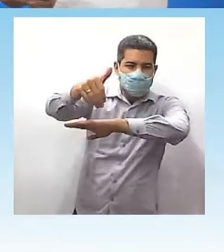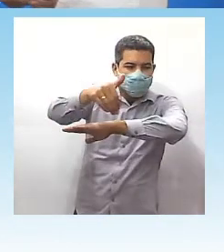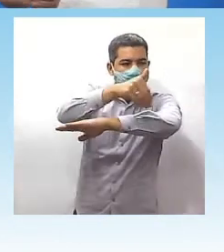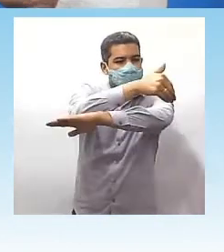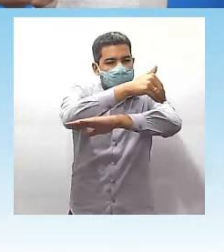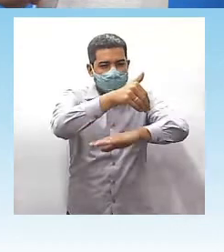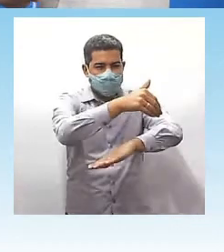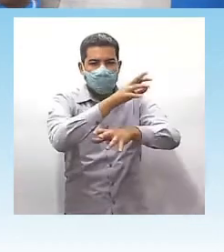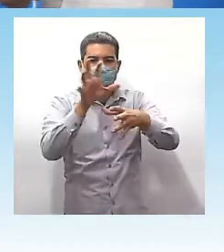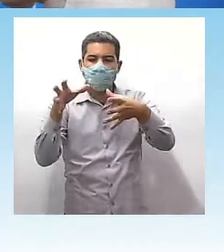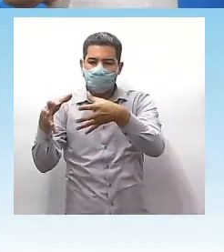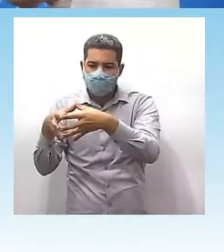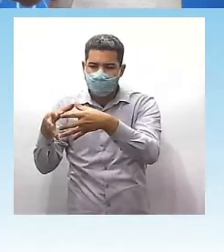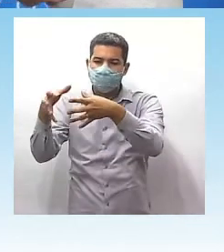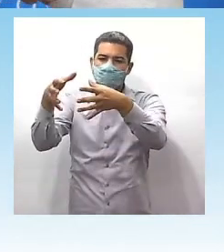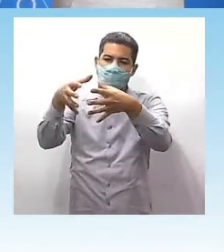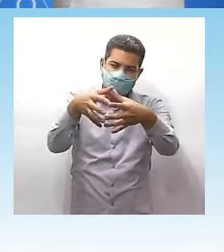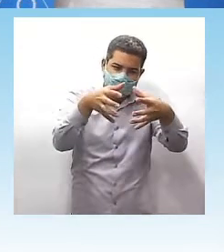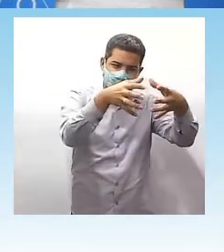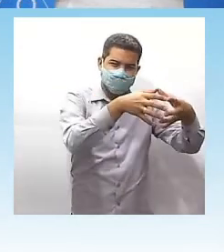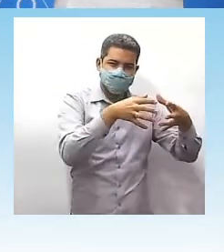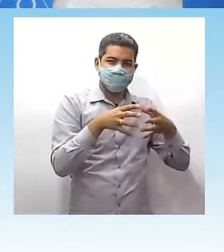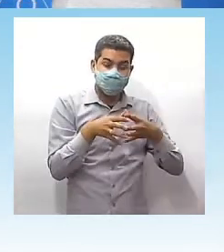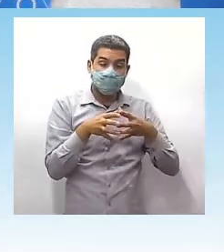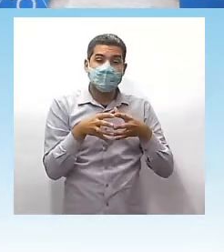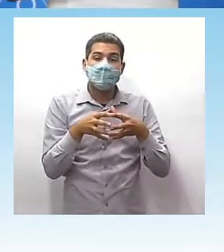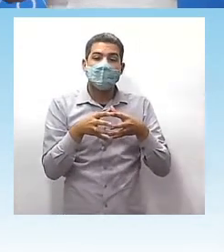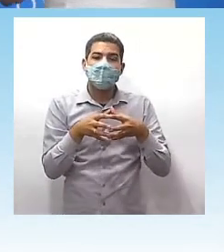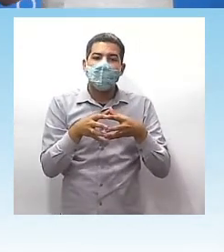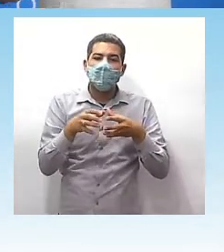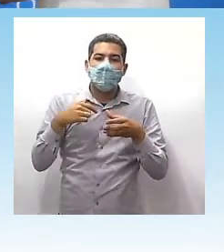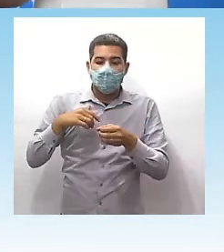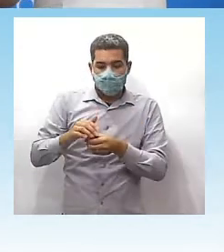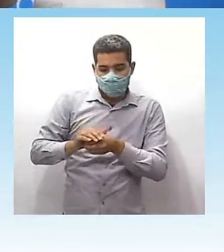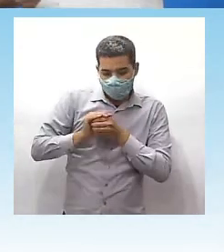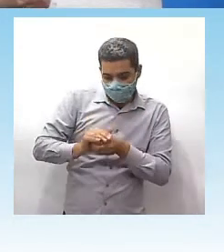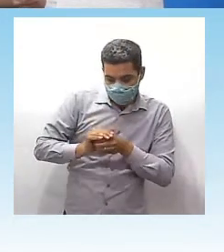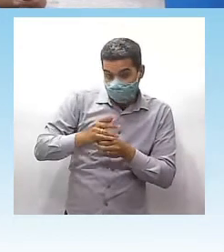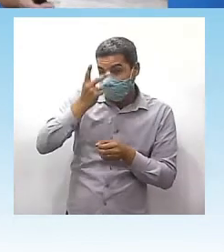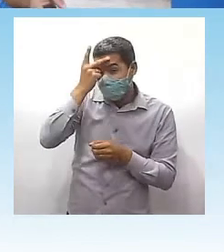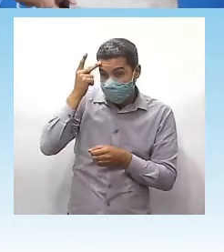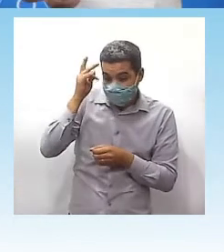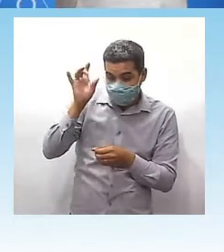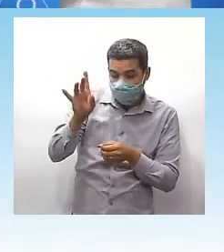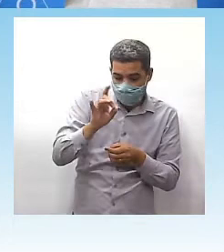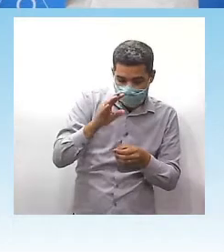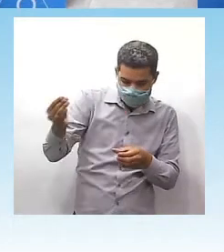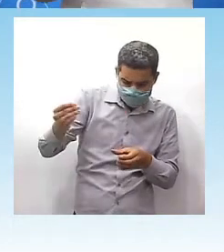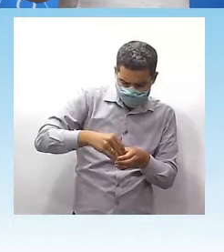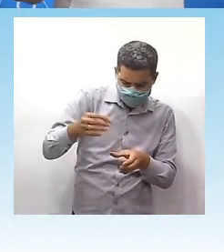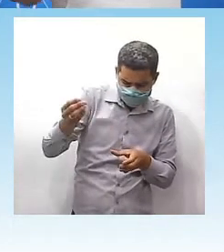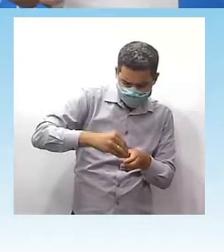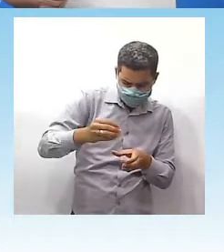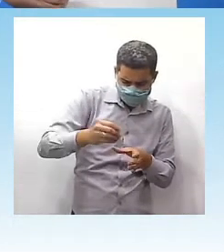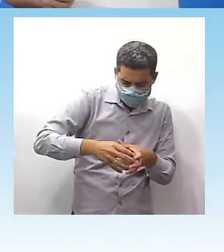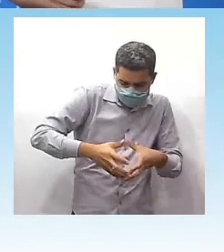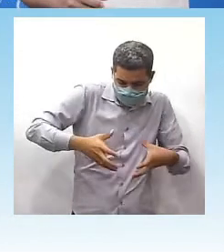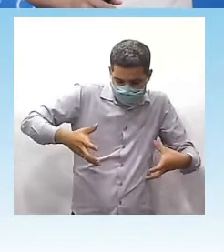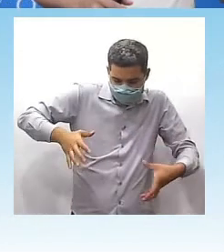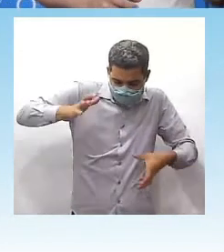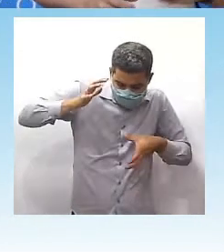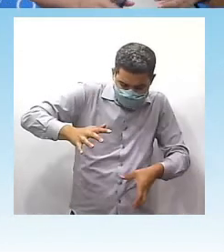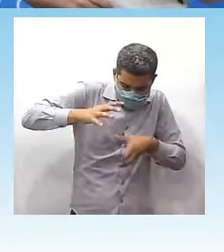vou, ao invés de sortear todas as pessoas, eu vou sortear